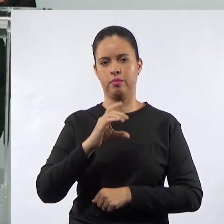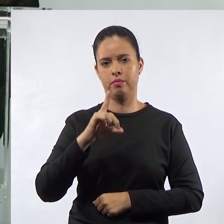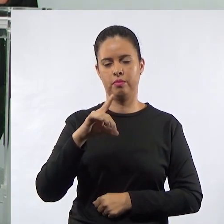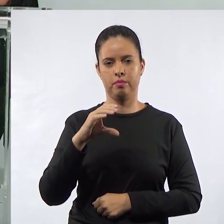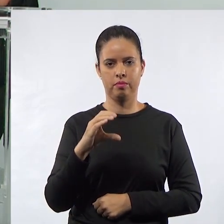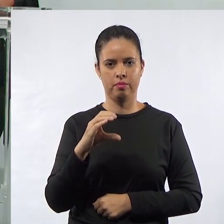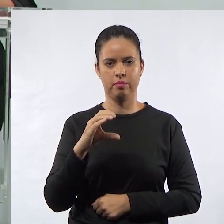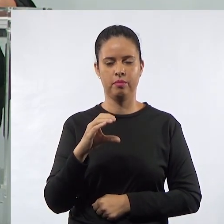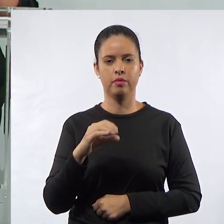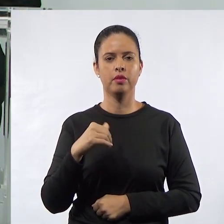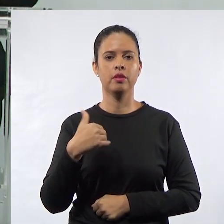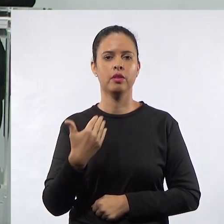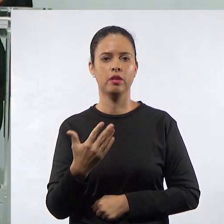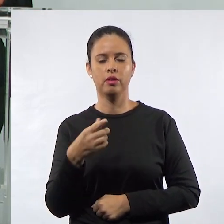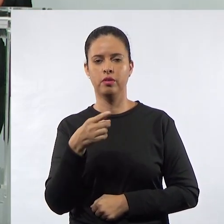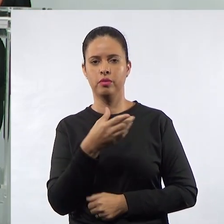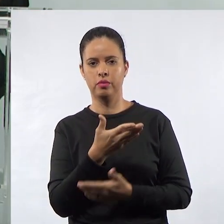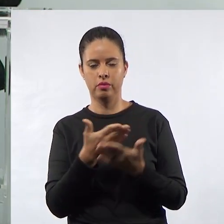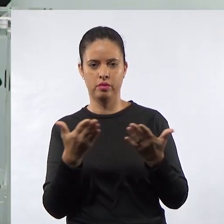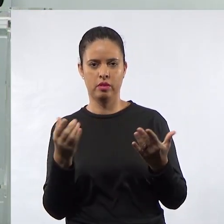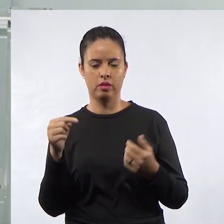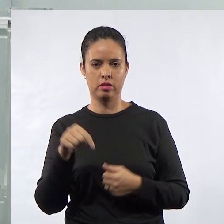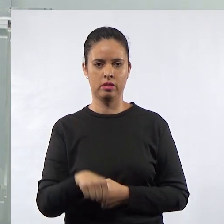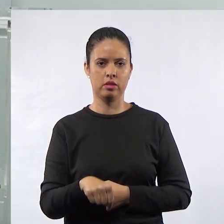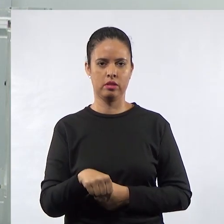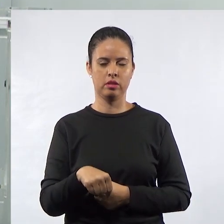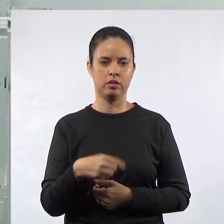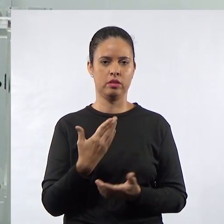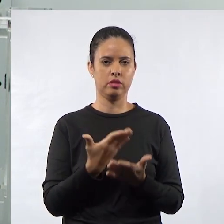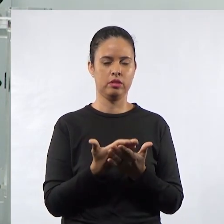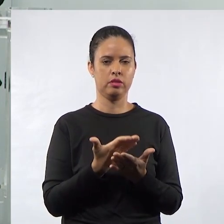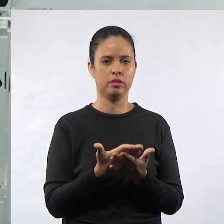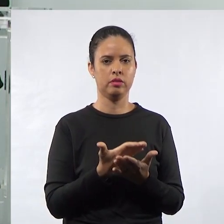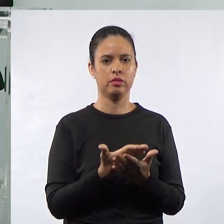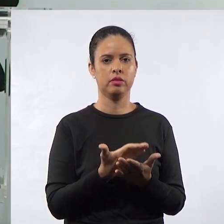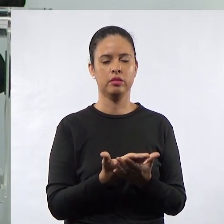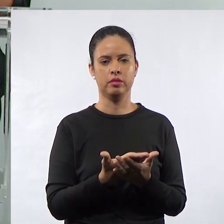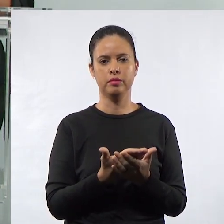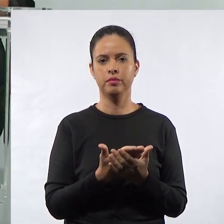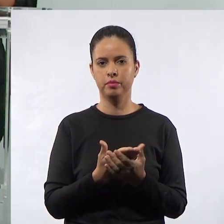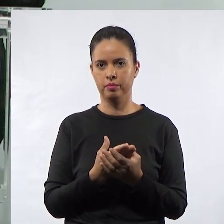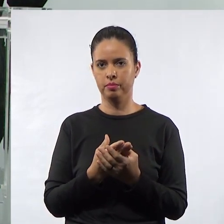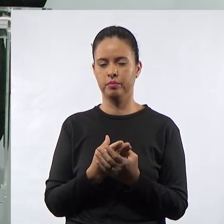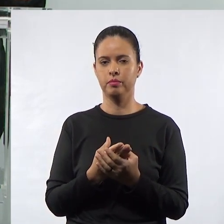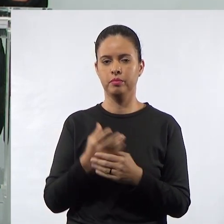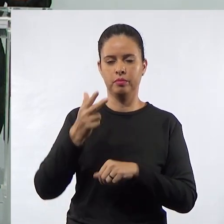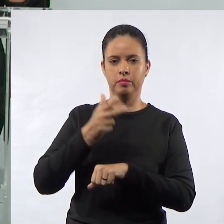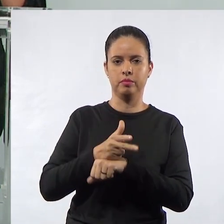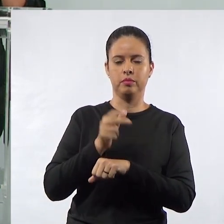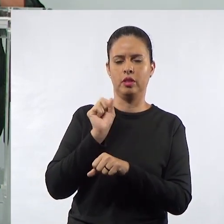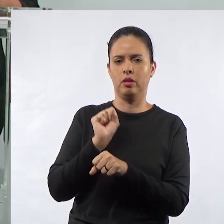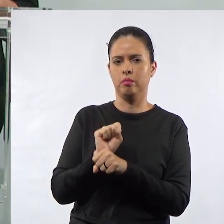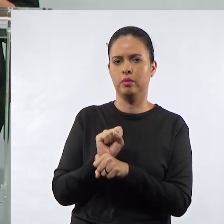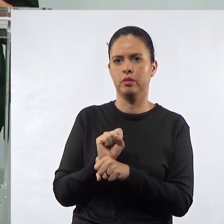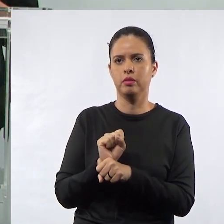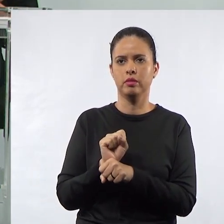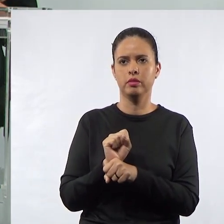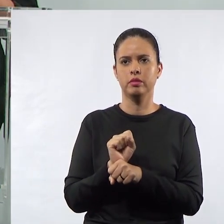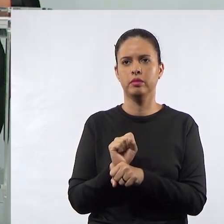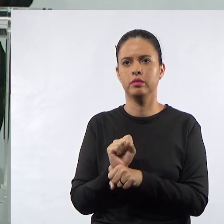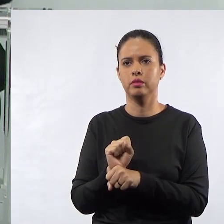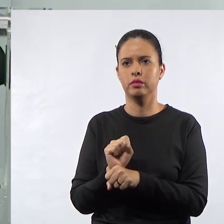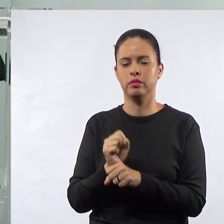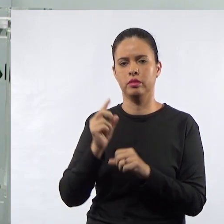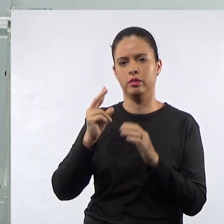do Consumidor. Quando estiver aqui fazendo o acompanhamento dessa nossa videoaula, dá um